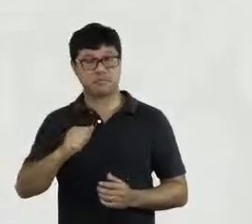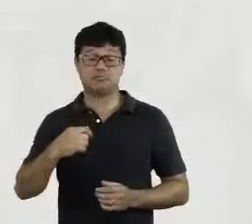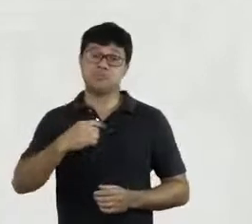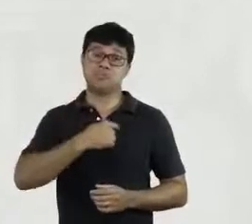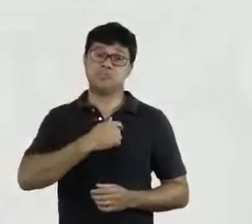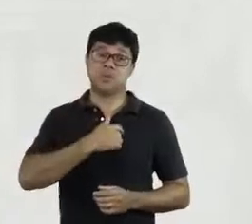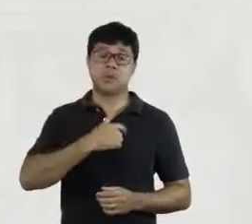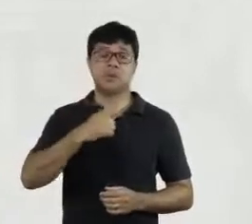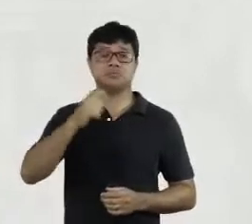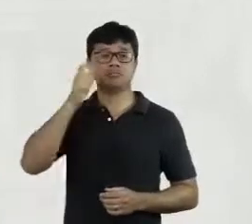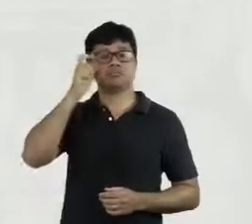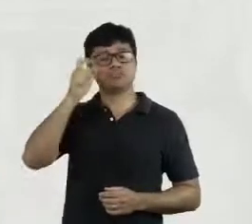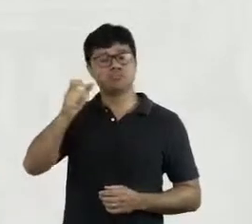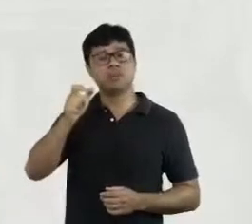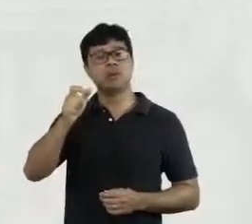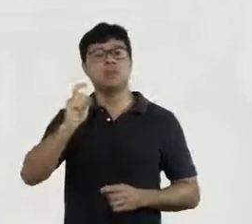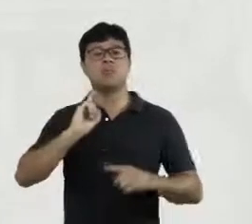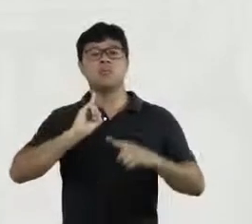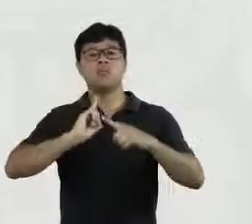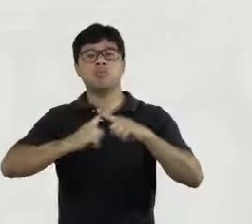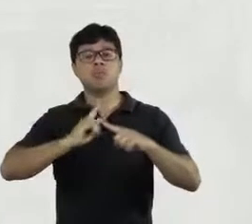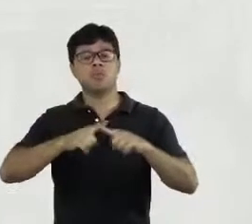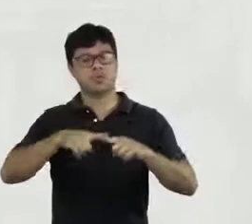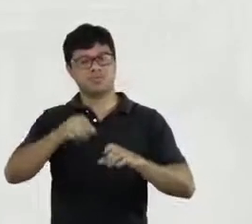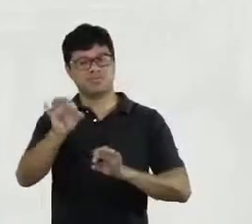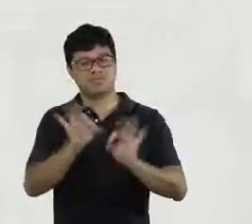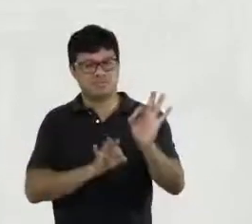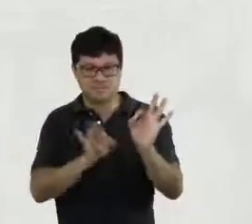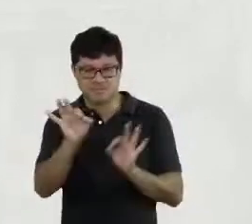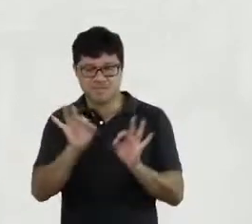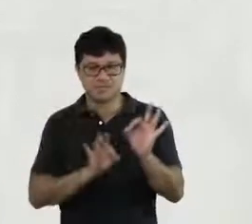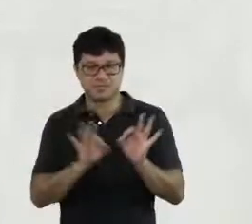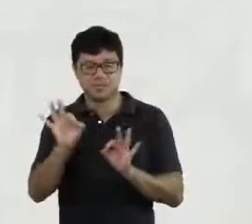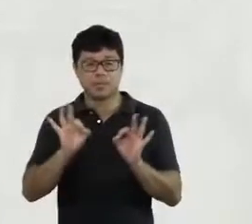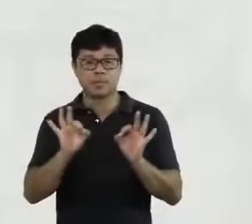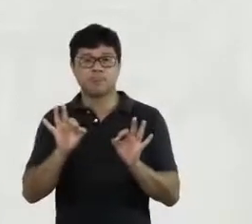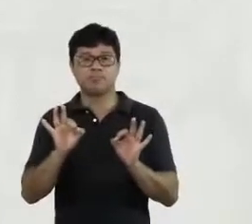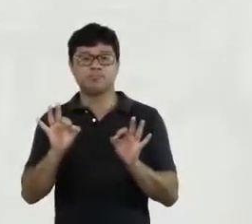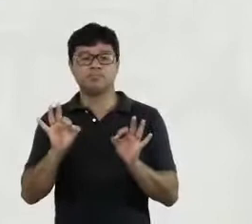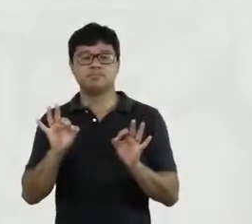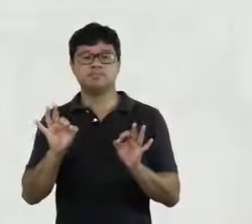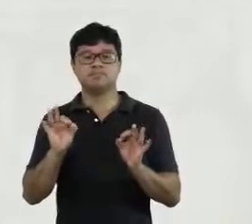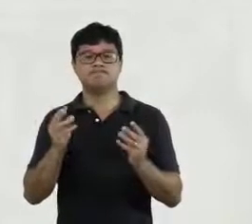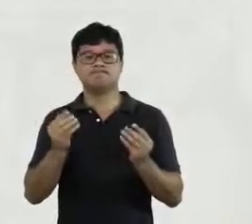para mim, foi necessário, porque o estabelecimento dessas